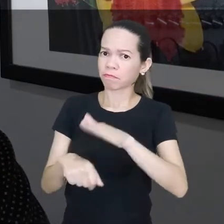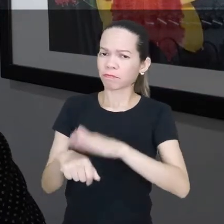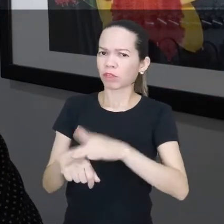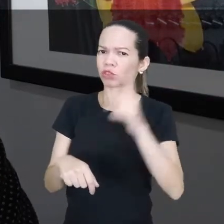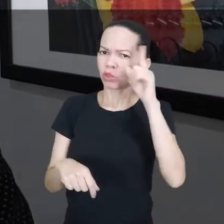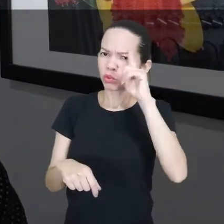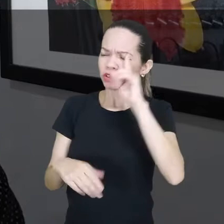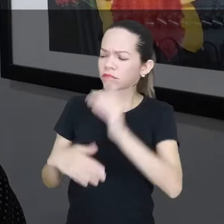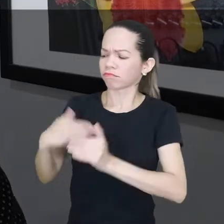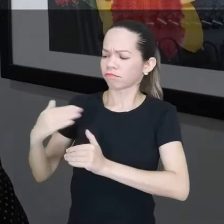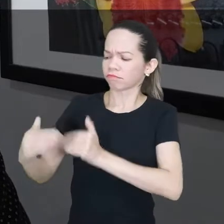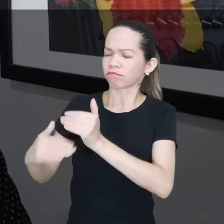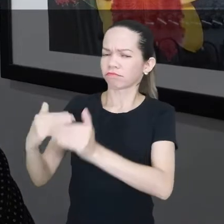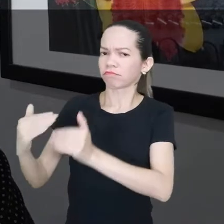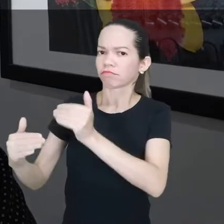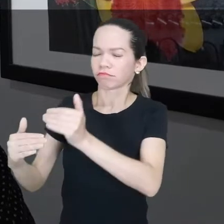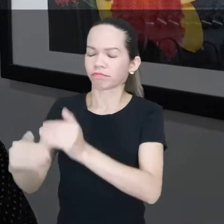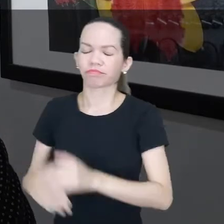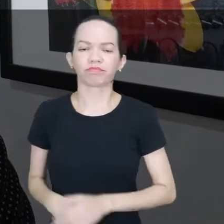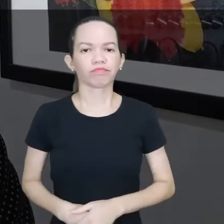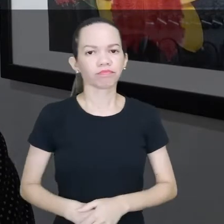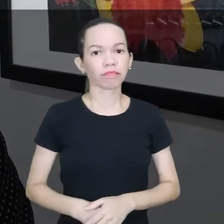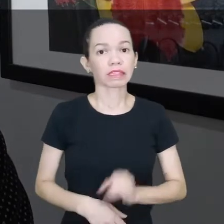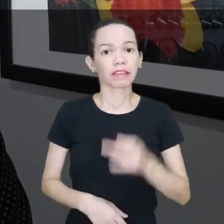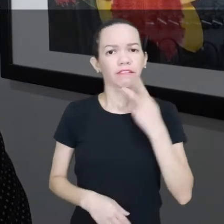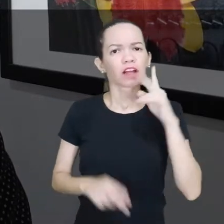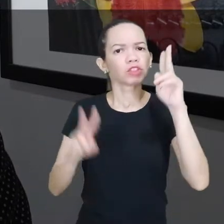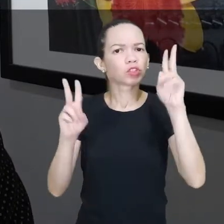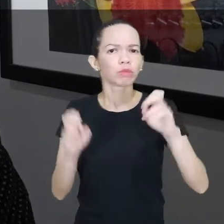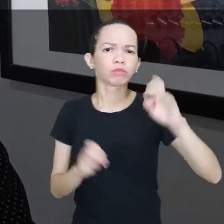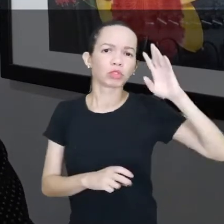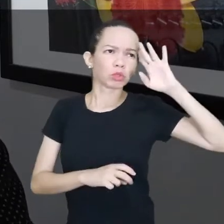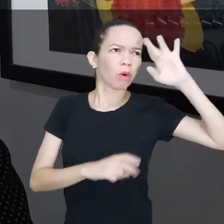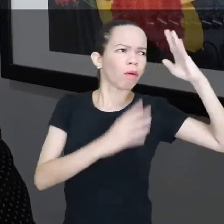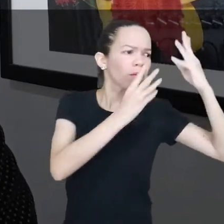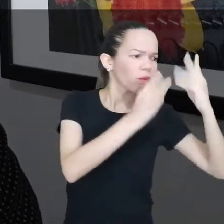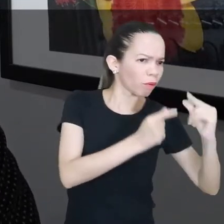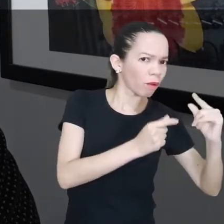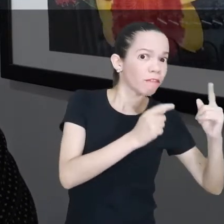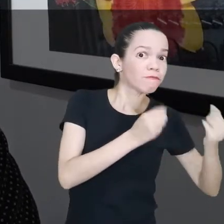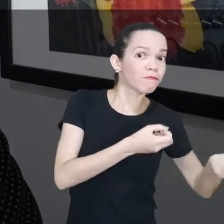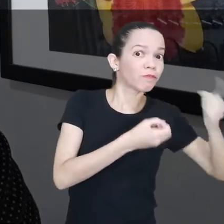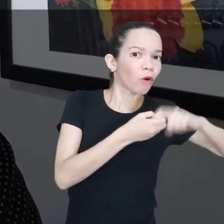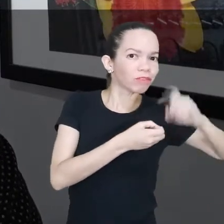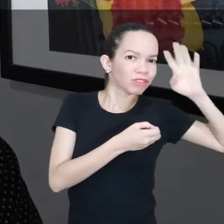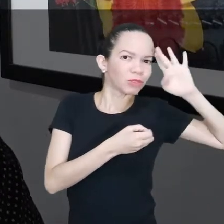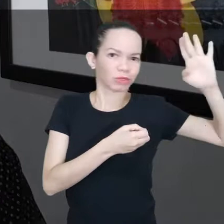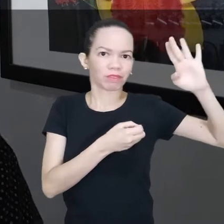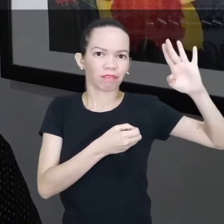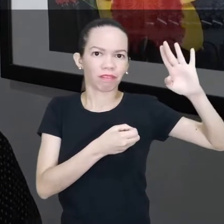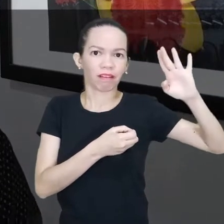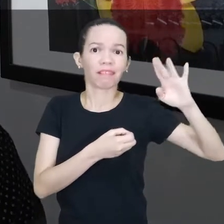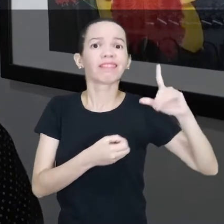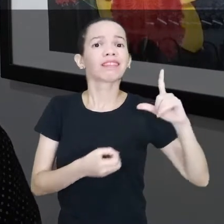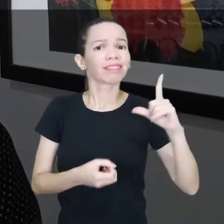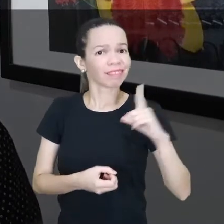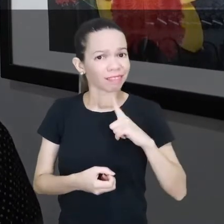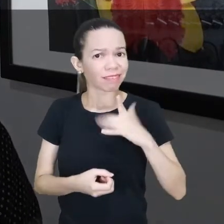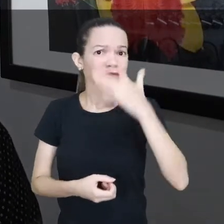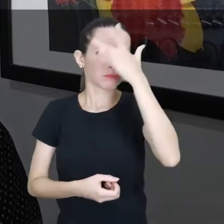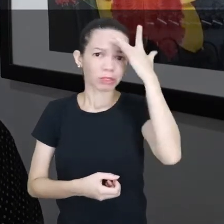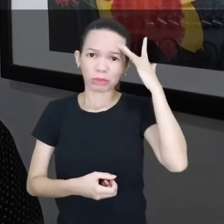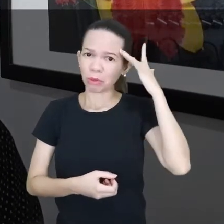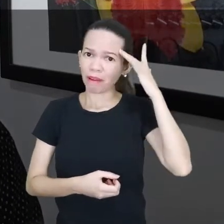dia. Quando falamos de ressuscitar sonhos, existe muita gente que está